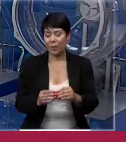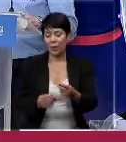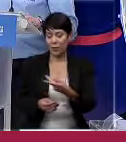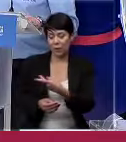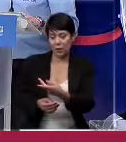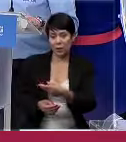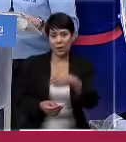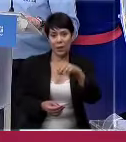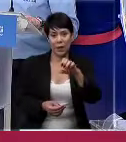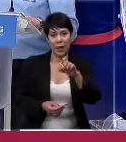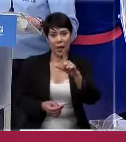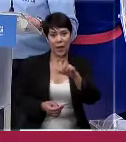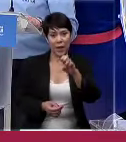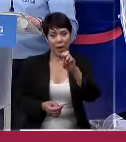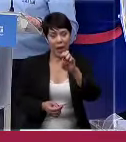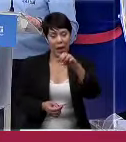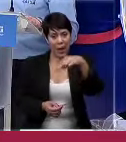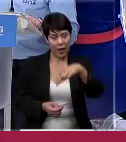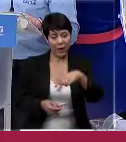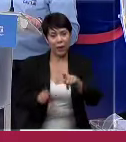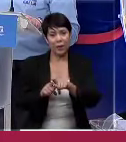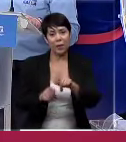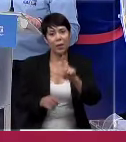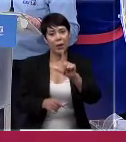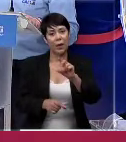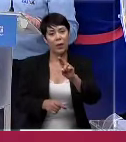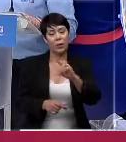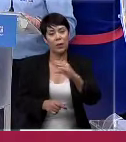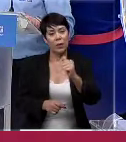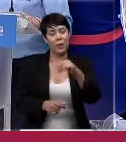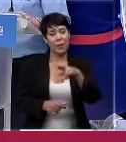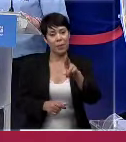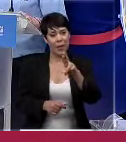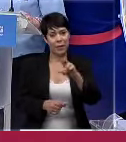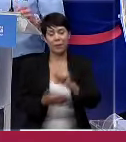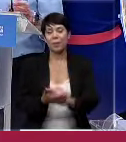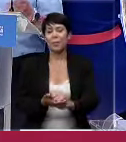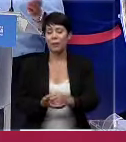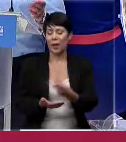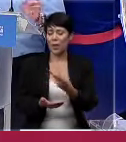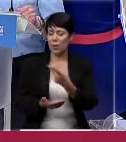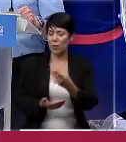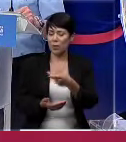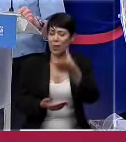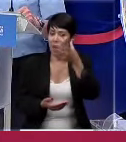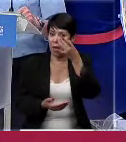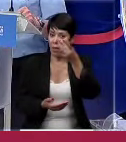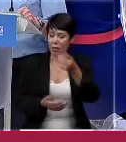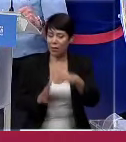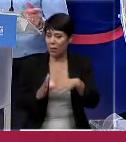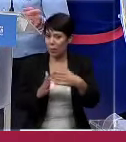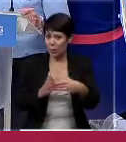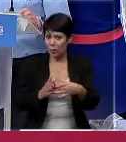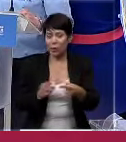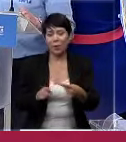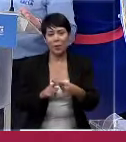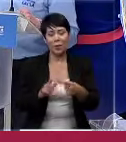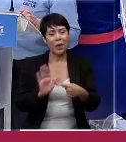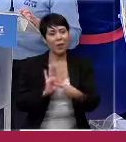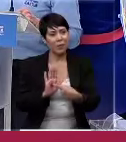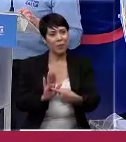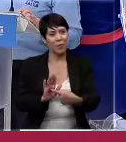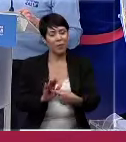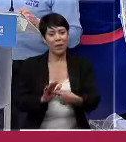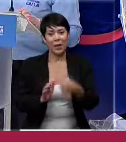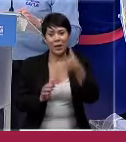estão Ellen Aguiar e Lucimar Oliveira, atentas a todos os detalhes. Aproveitando para apresentar também as nossas garotas